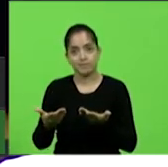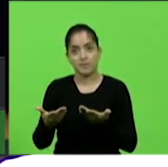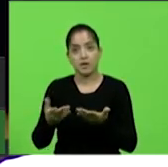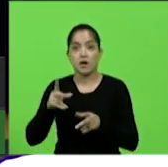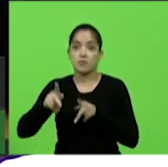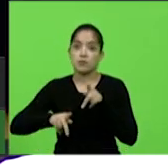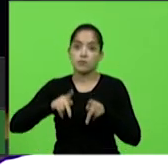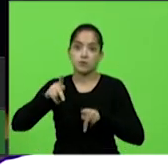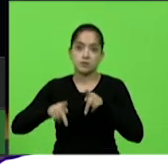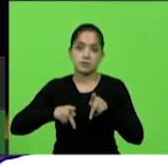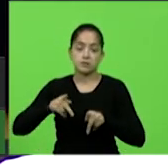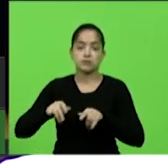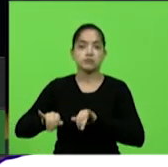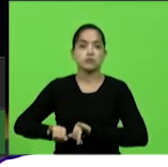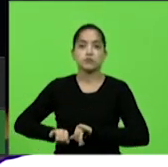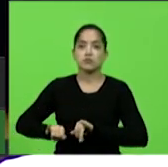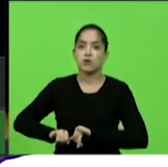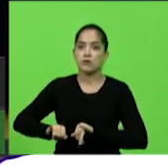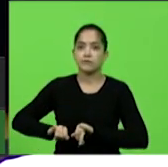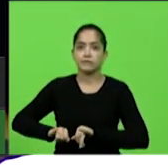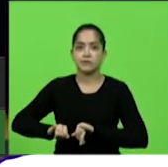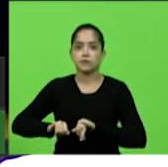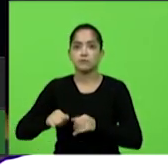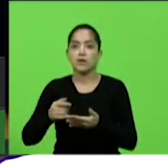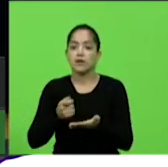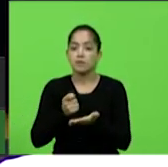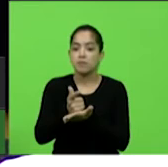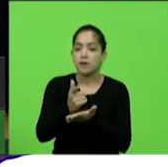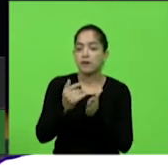para a população, para o contribuinte, para o pagador de